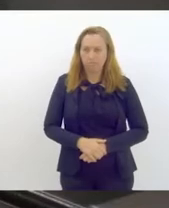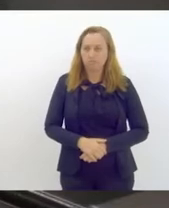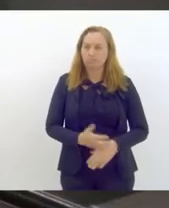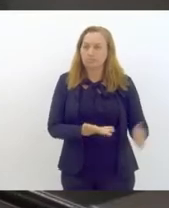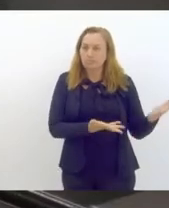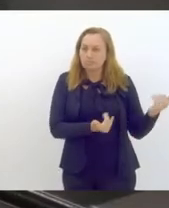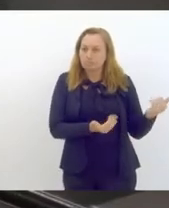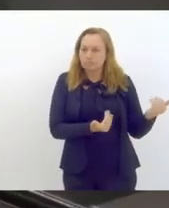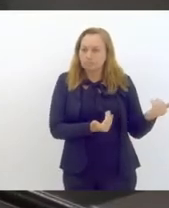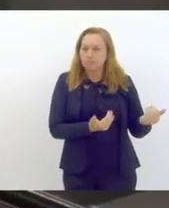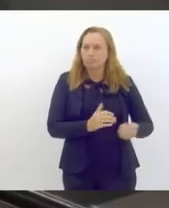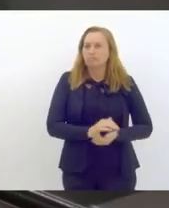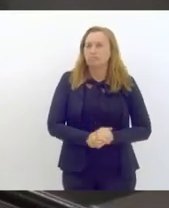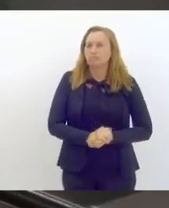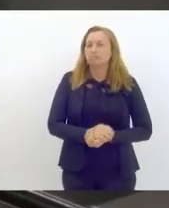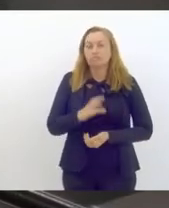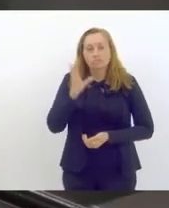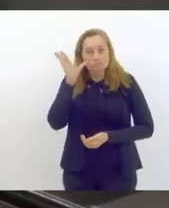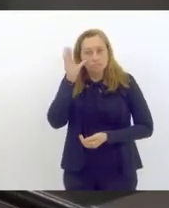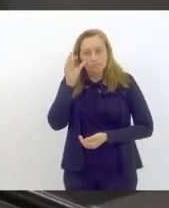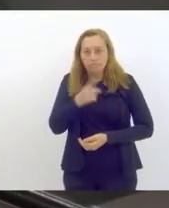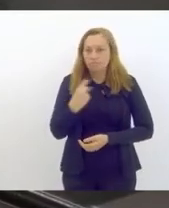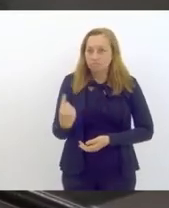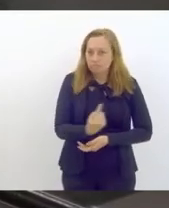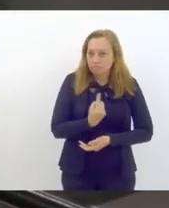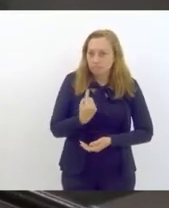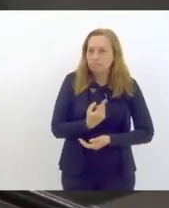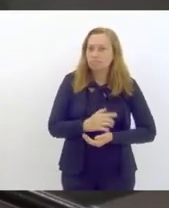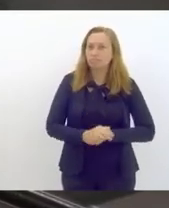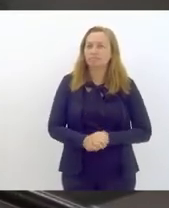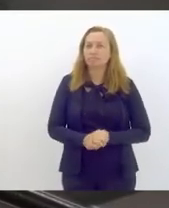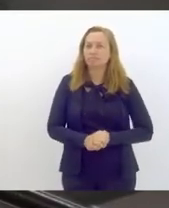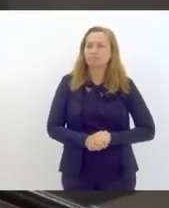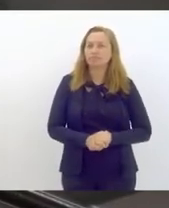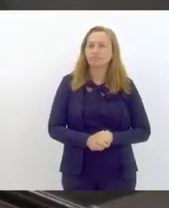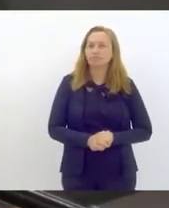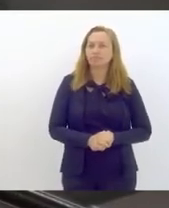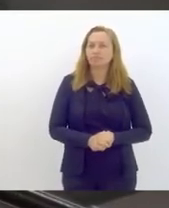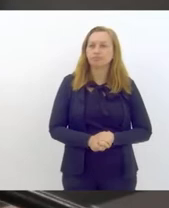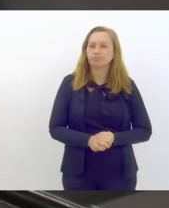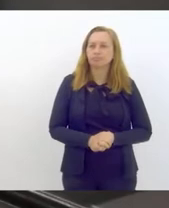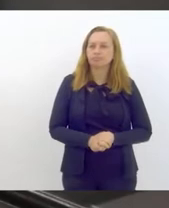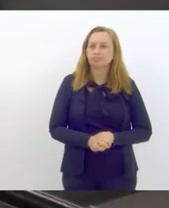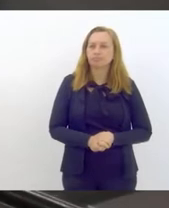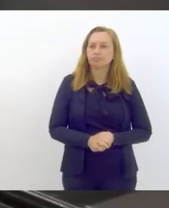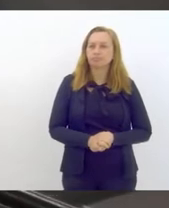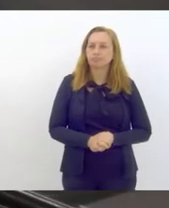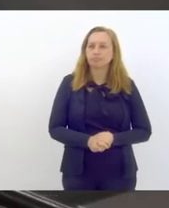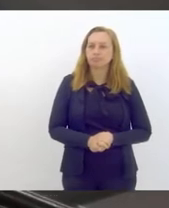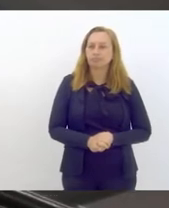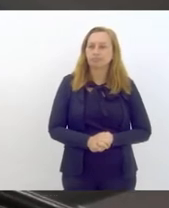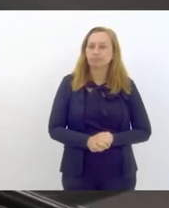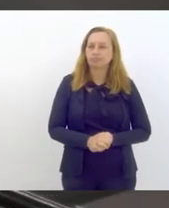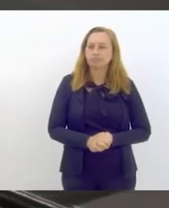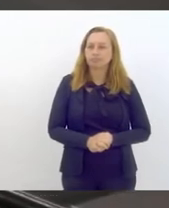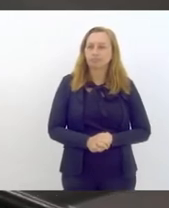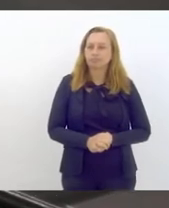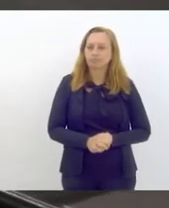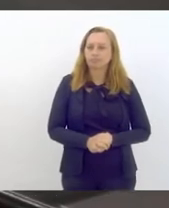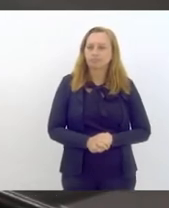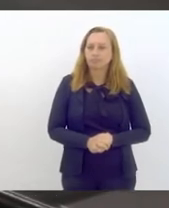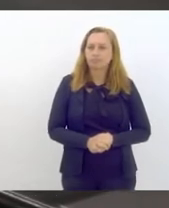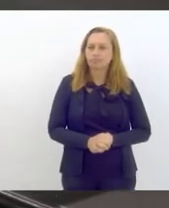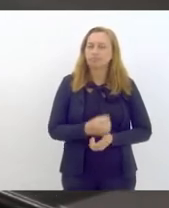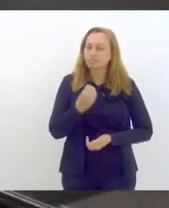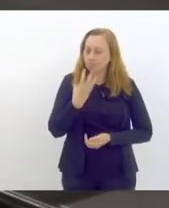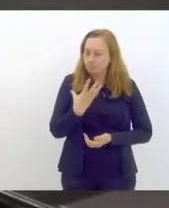é bastante interessante para a gente e tem muito... É muito